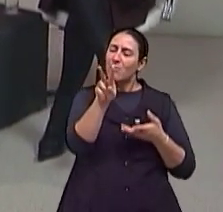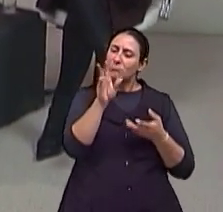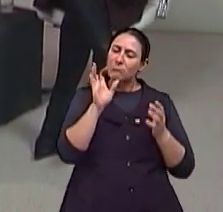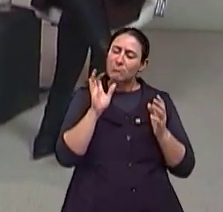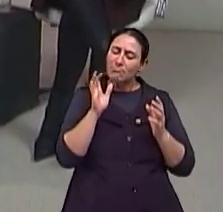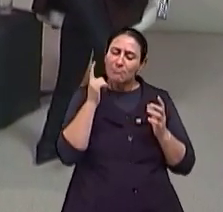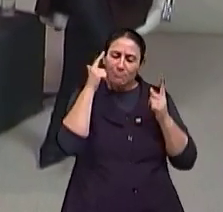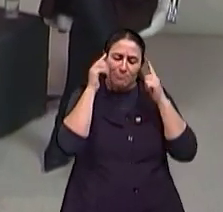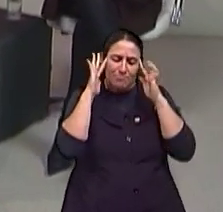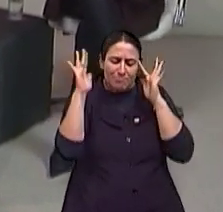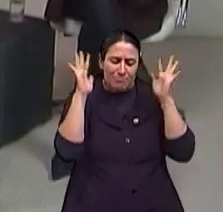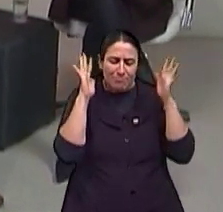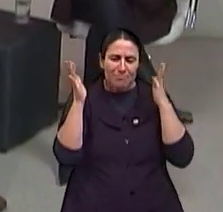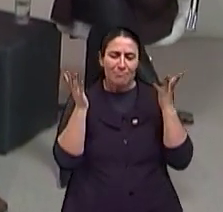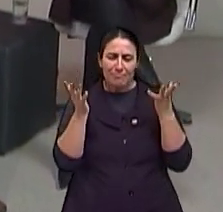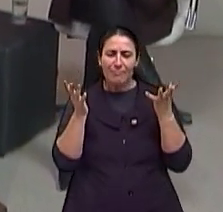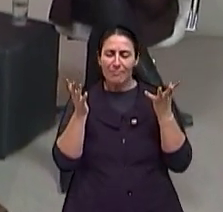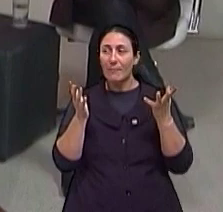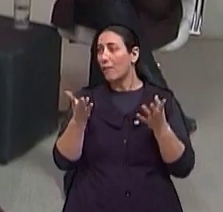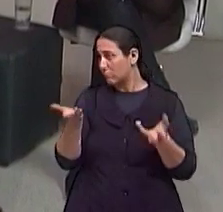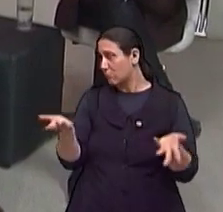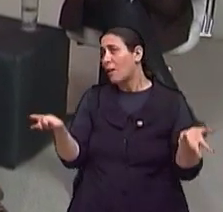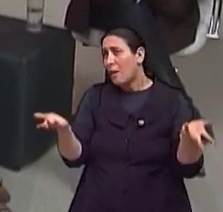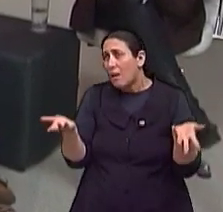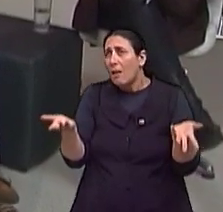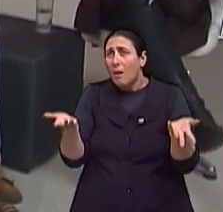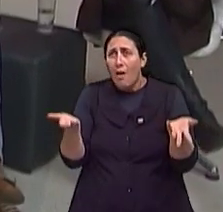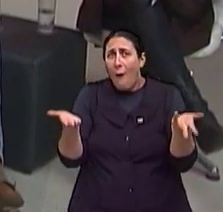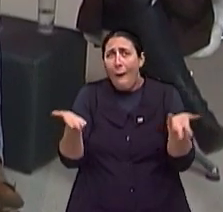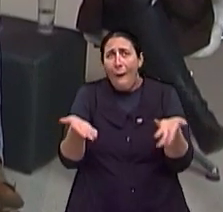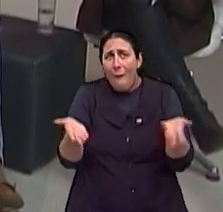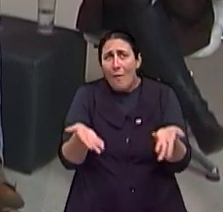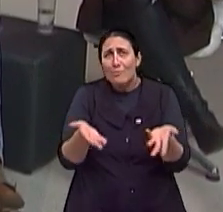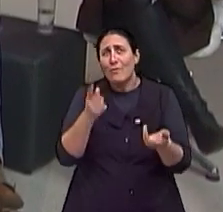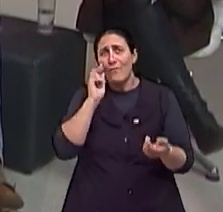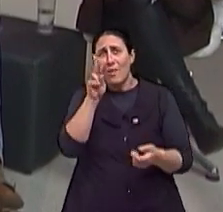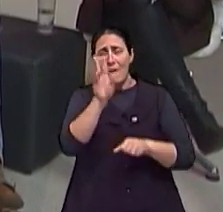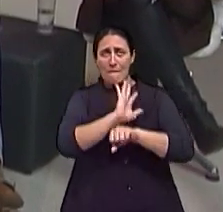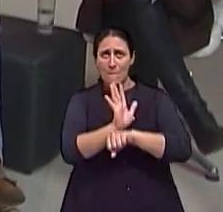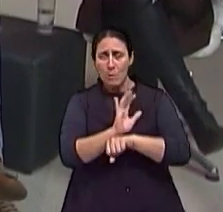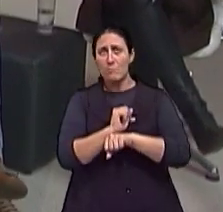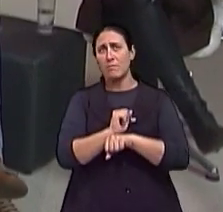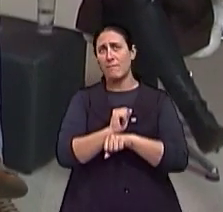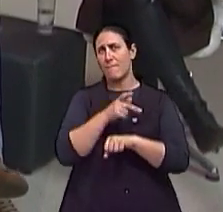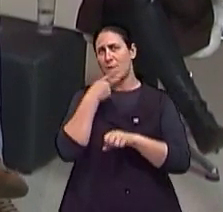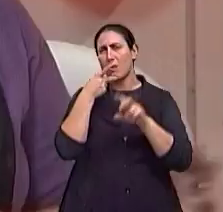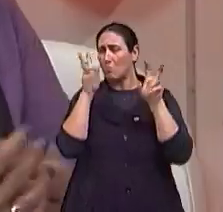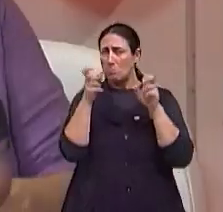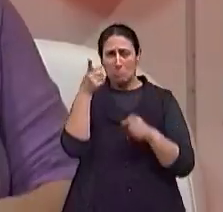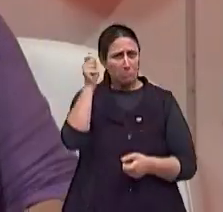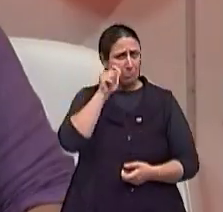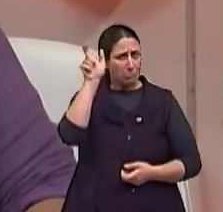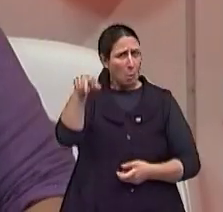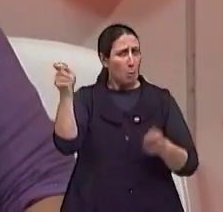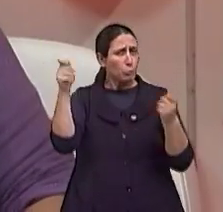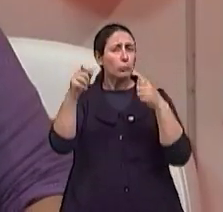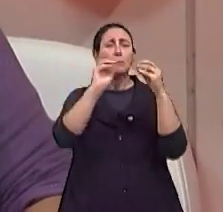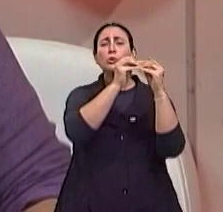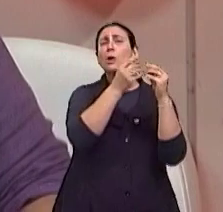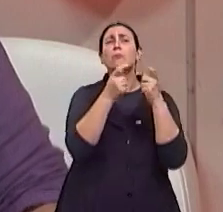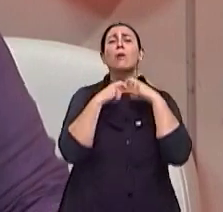as pessoas... E nós estamos nesse tempo, graças a Deus, né? Me parece, assim, que um filme poder tratar... Ela poderia ter beijado o